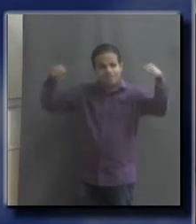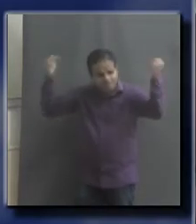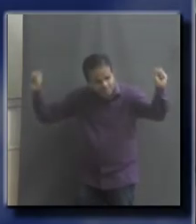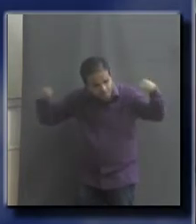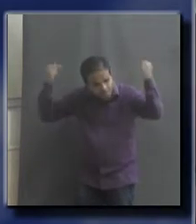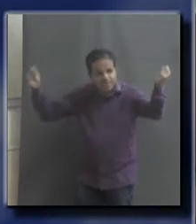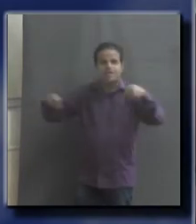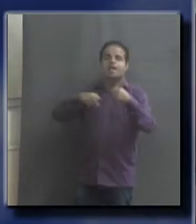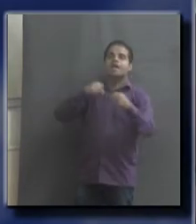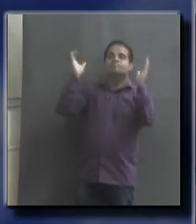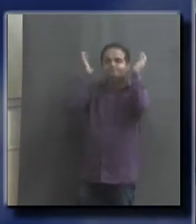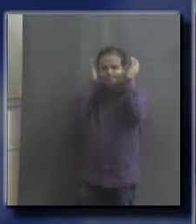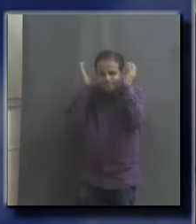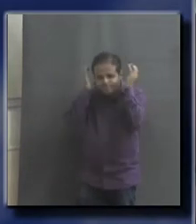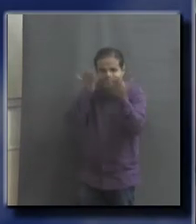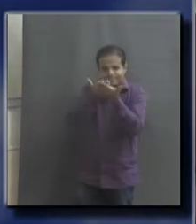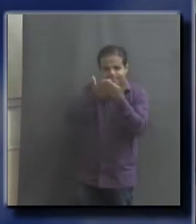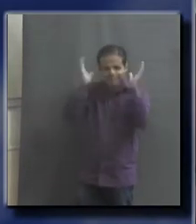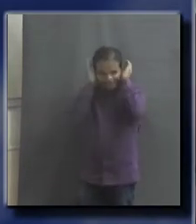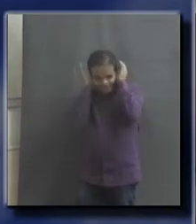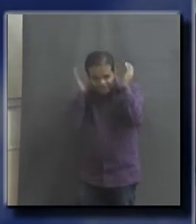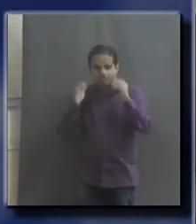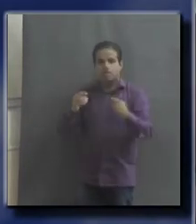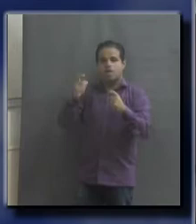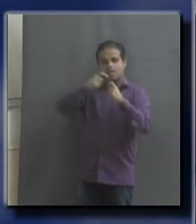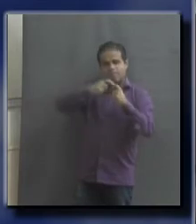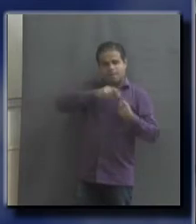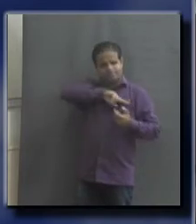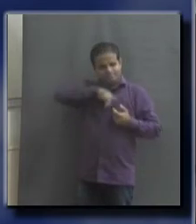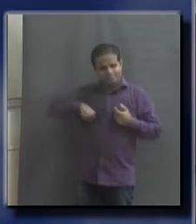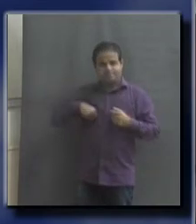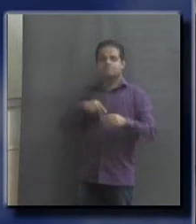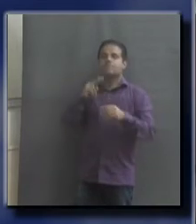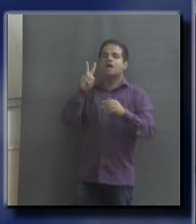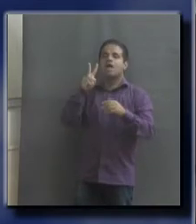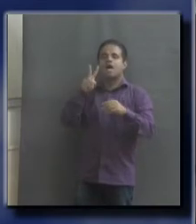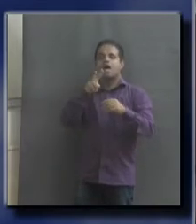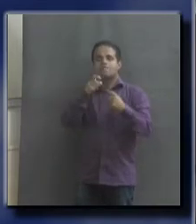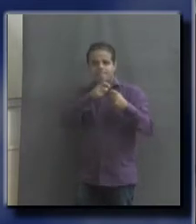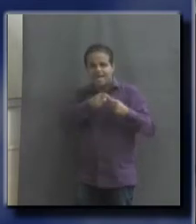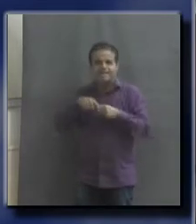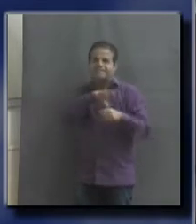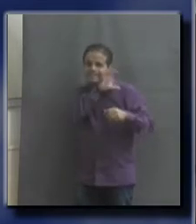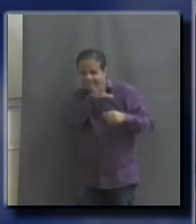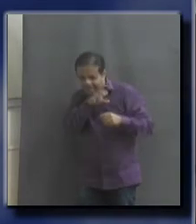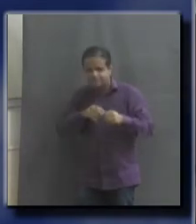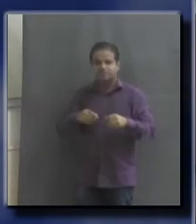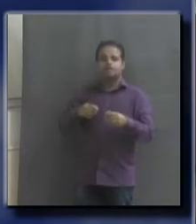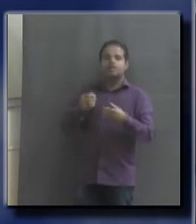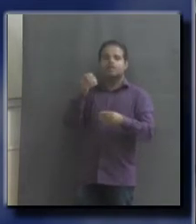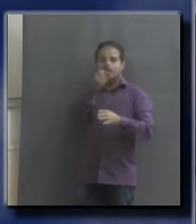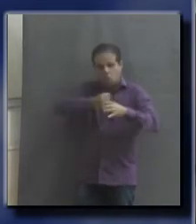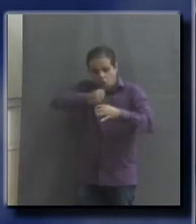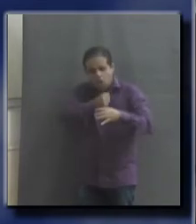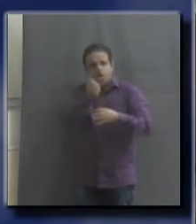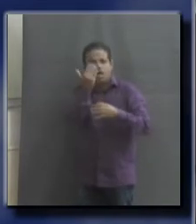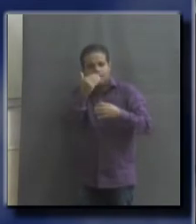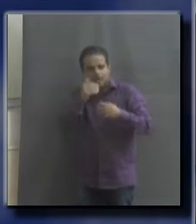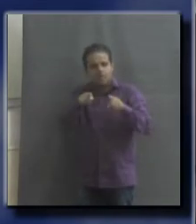fisioterapeutas, fonoaudiólogos, médicos veterinários, nutricionistas,